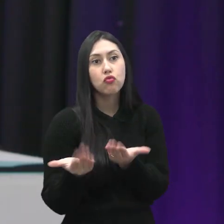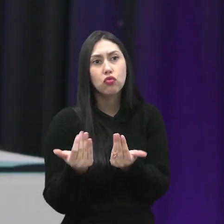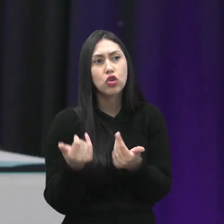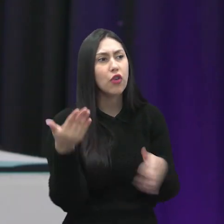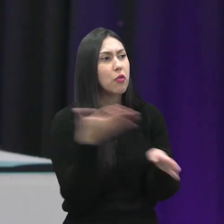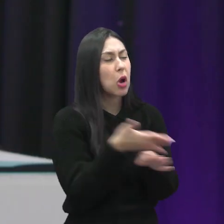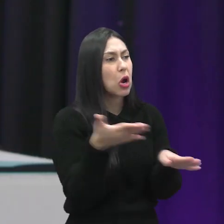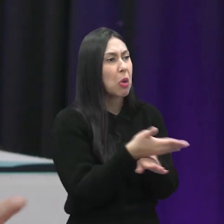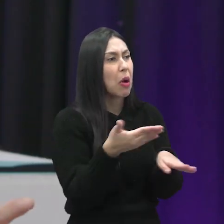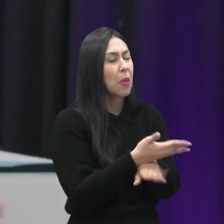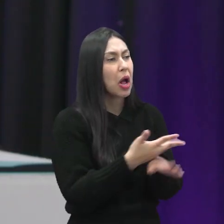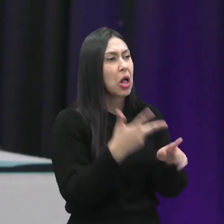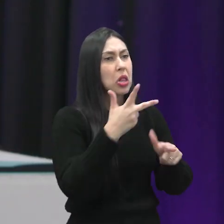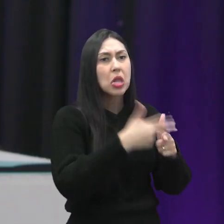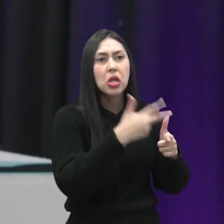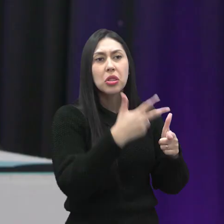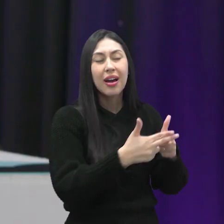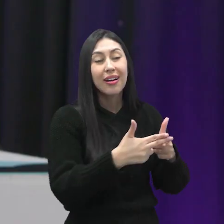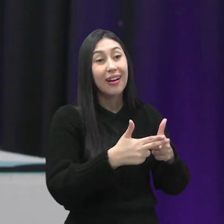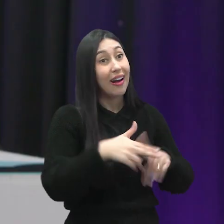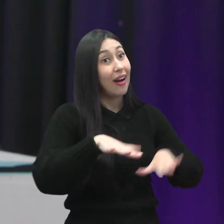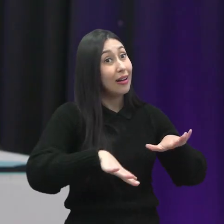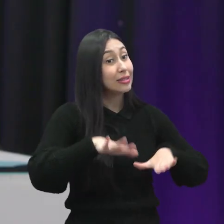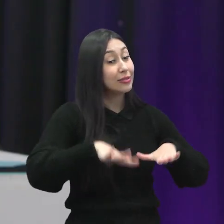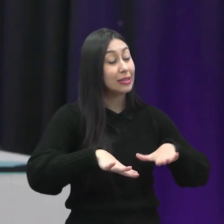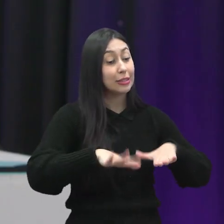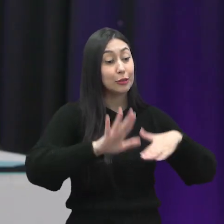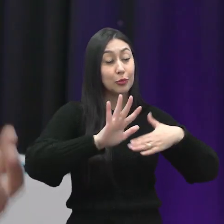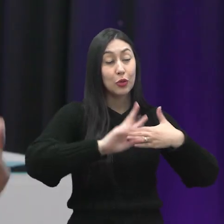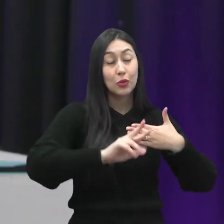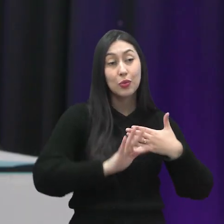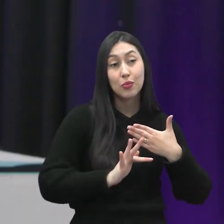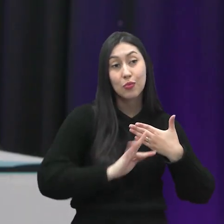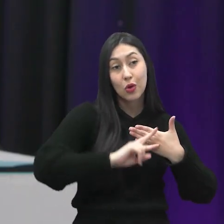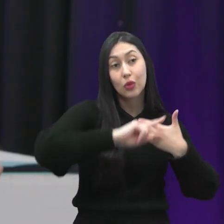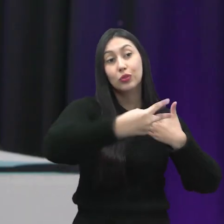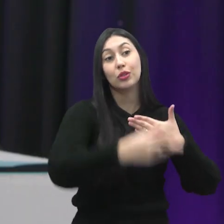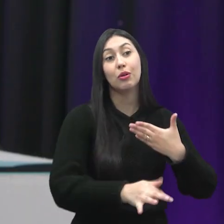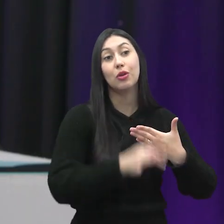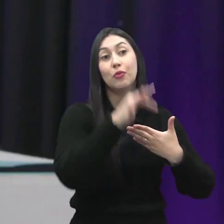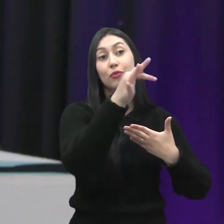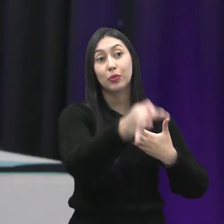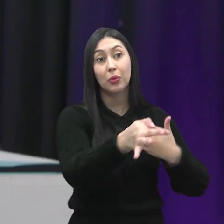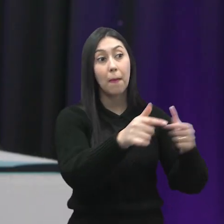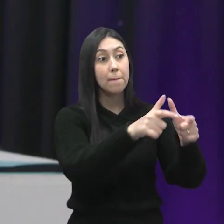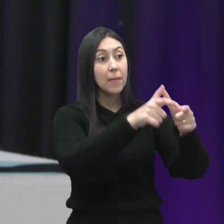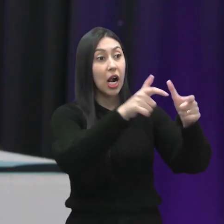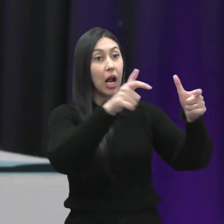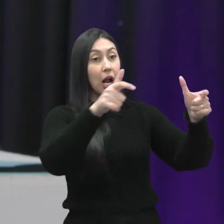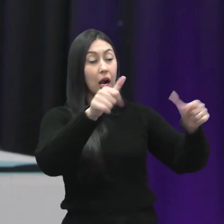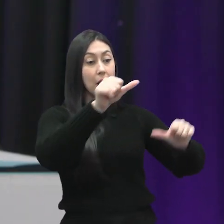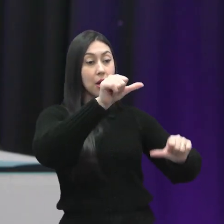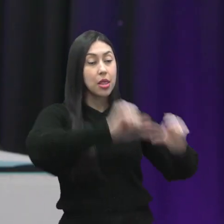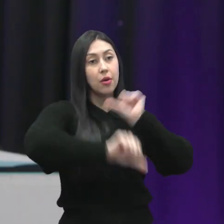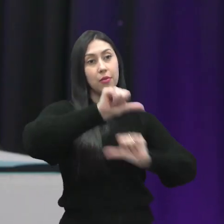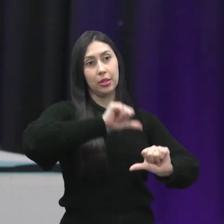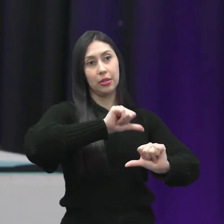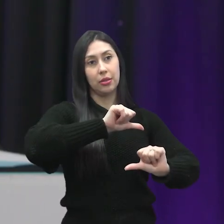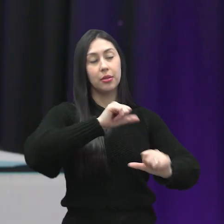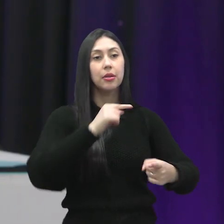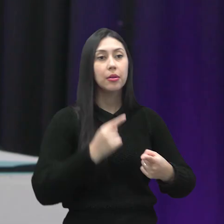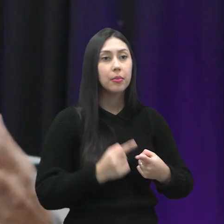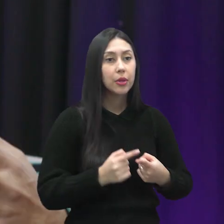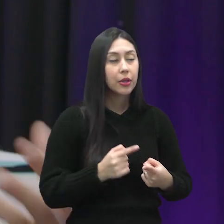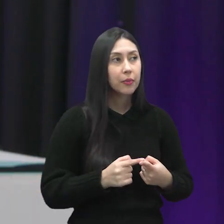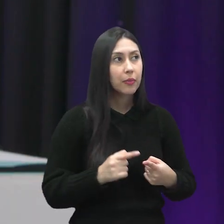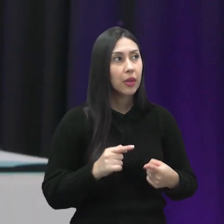jovem para fazer a vasectomia, talvez isso reflita em alguns anos mais à frente no aumento na taxa de reversão de vasectomia. Porque muitas vezes esse